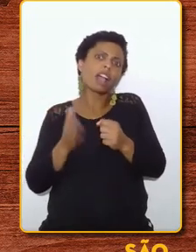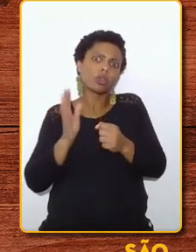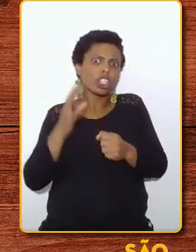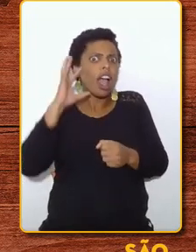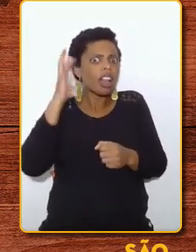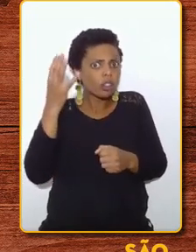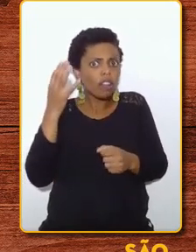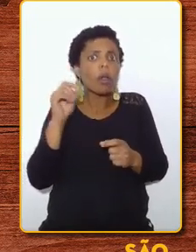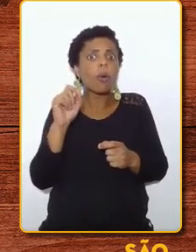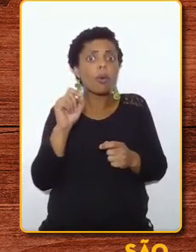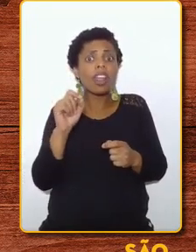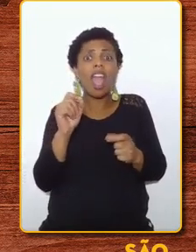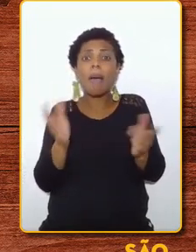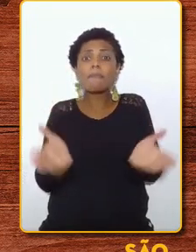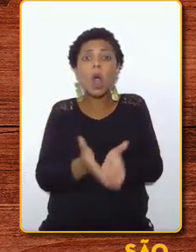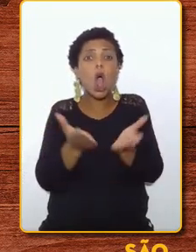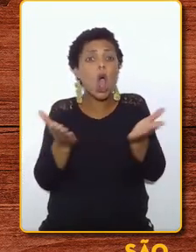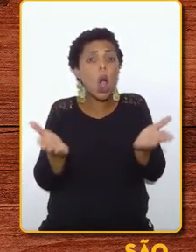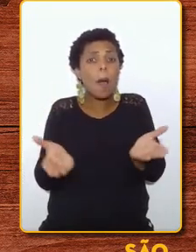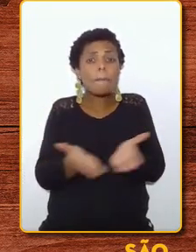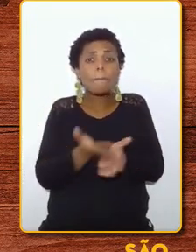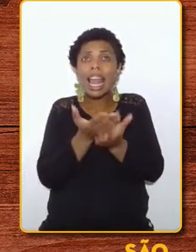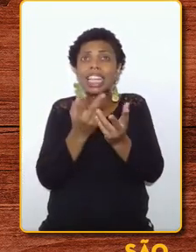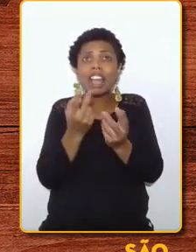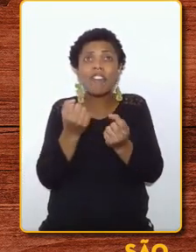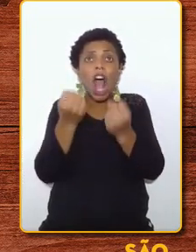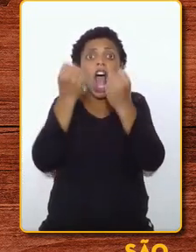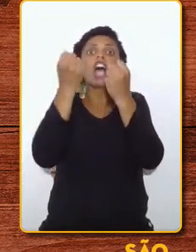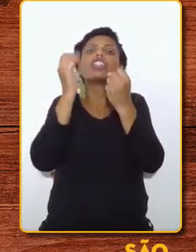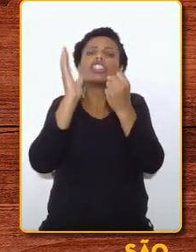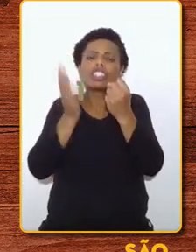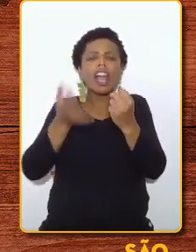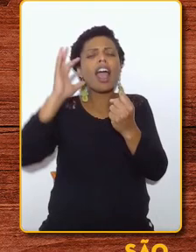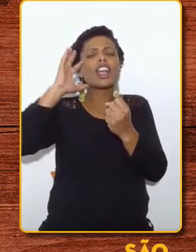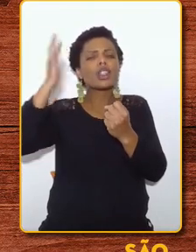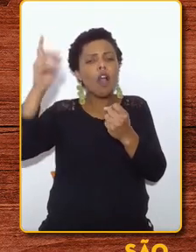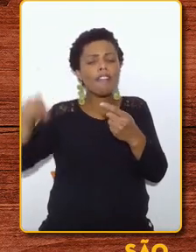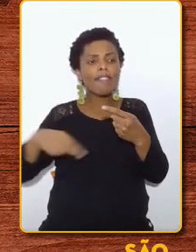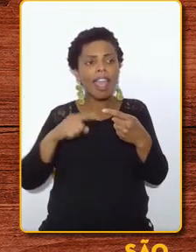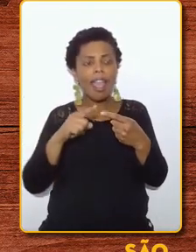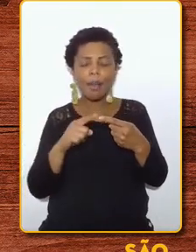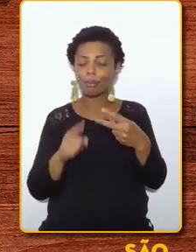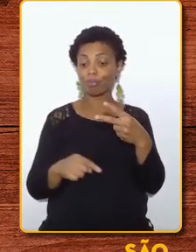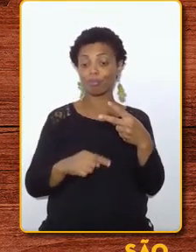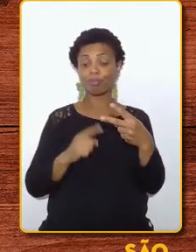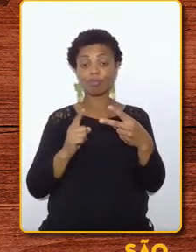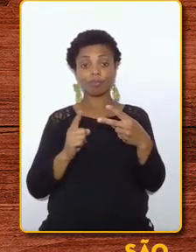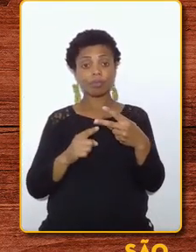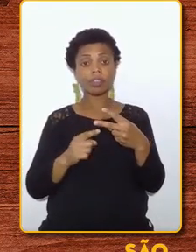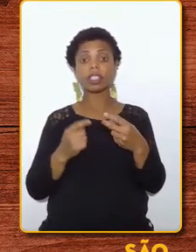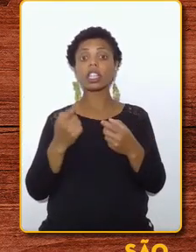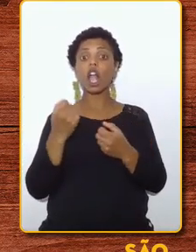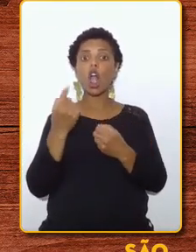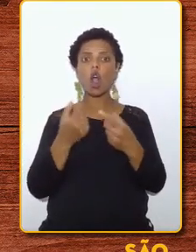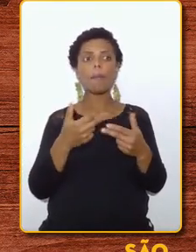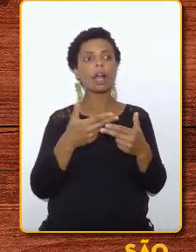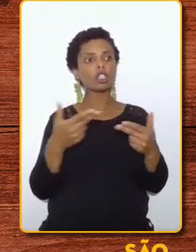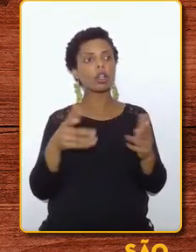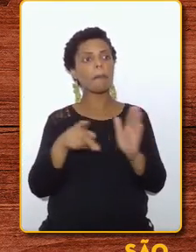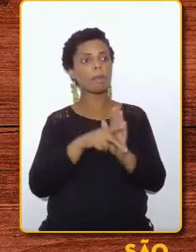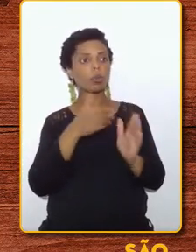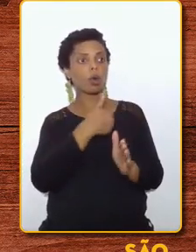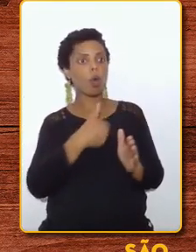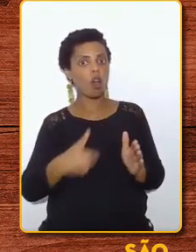extrema pobreza tinha sido enfrentada, parte dos mecanismos públicos tinha sido colocado,